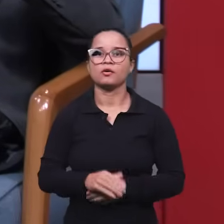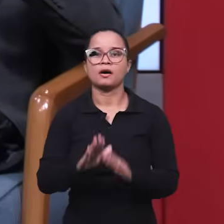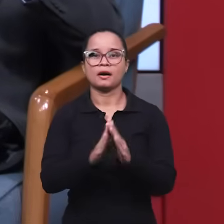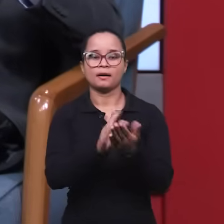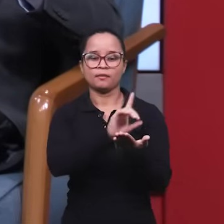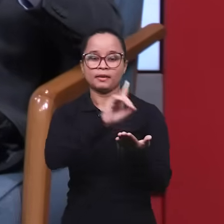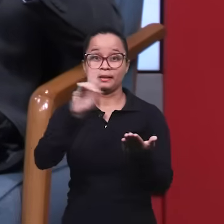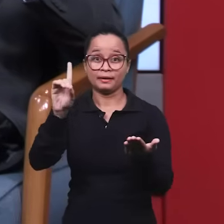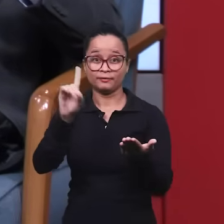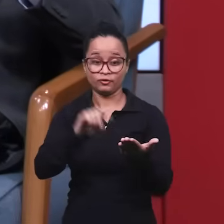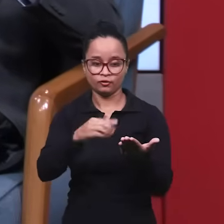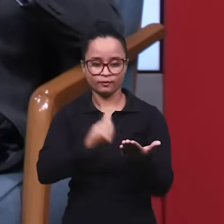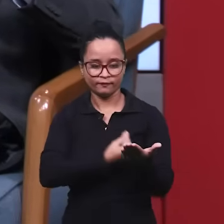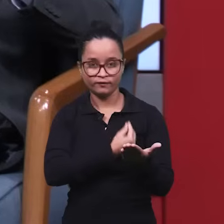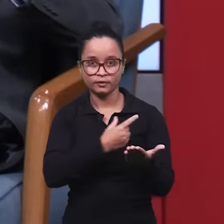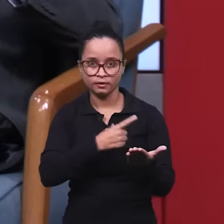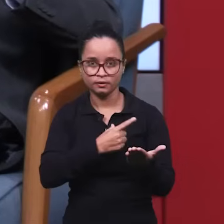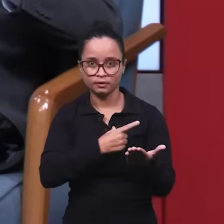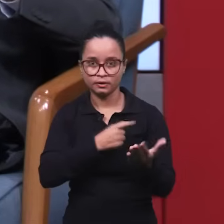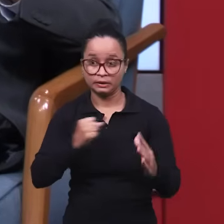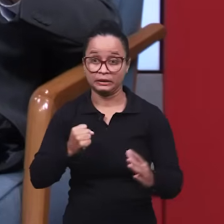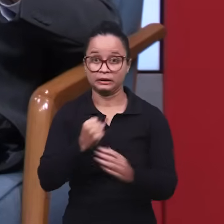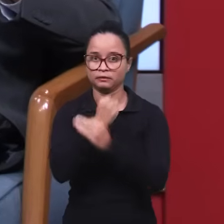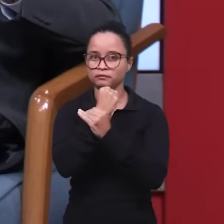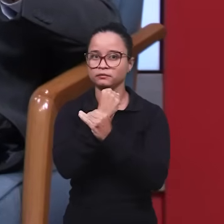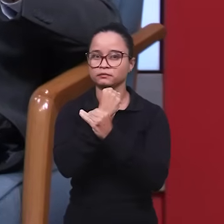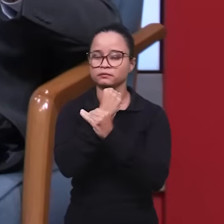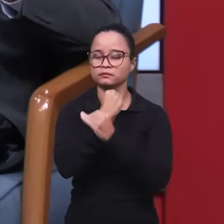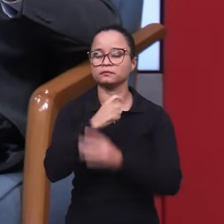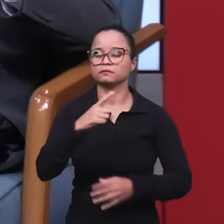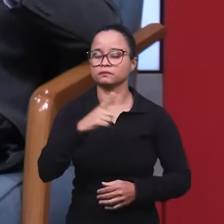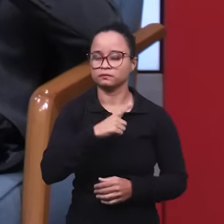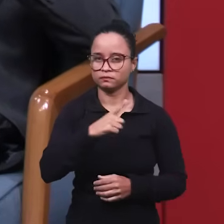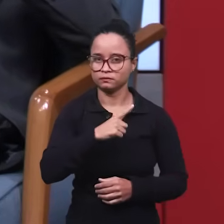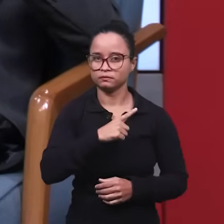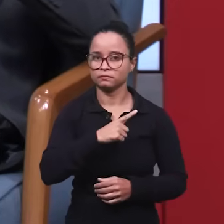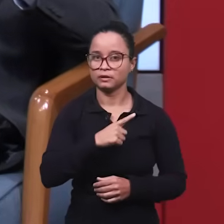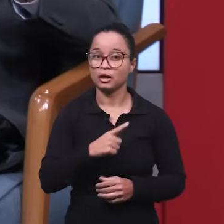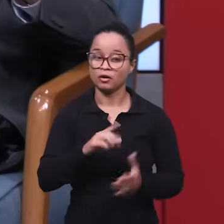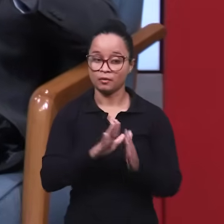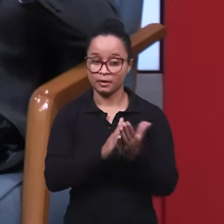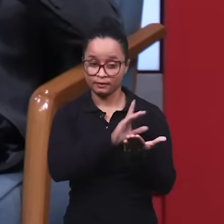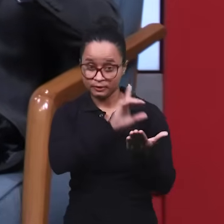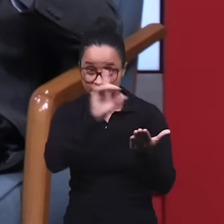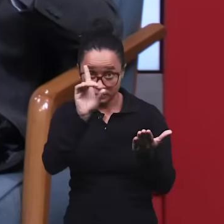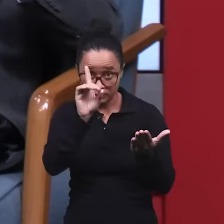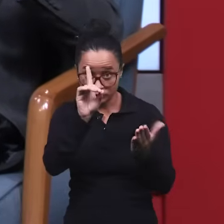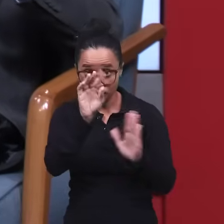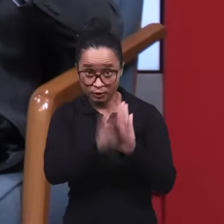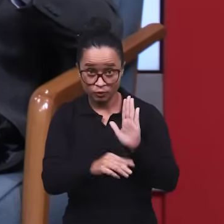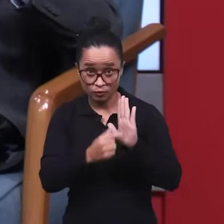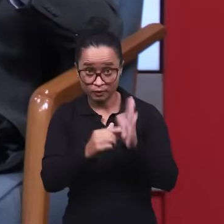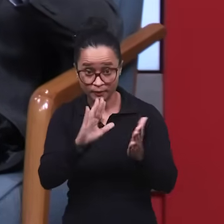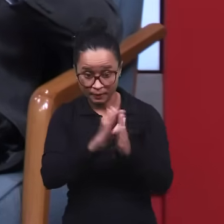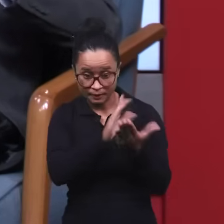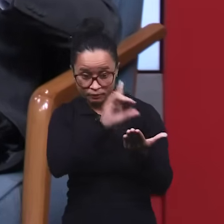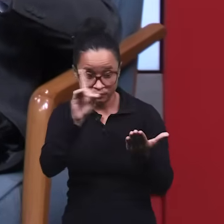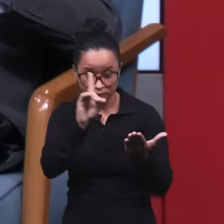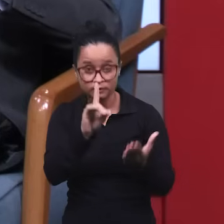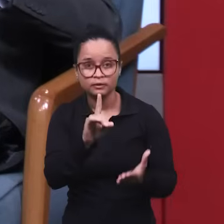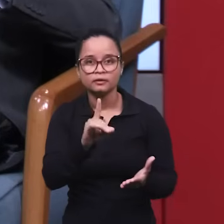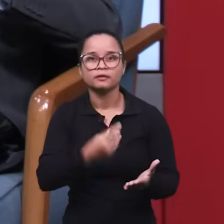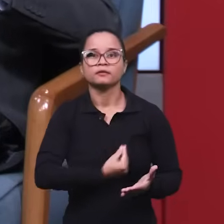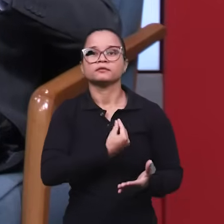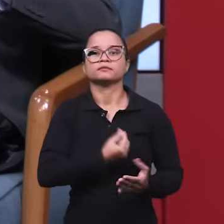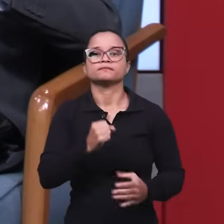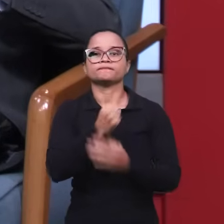palavra é viva e eficaz. A palavra é viva e eficaz,